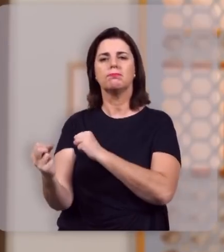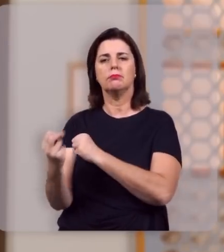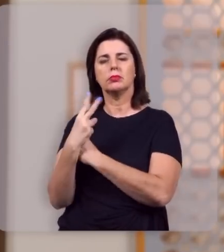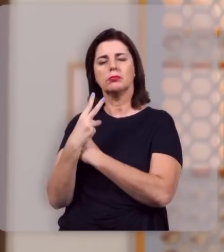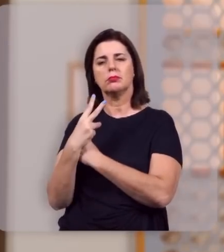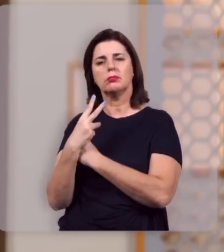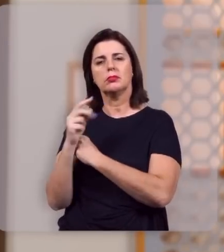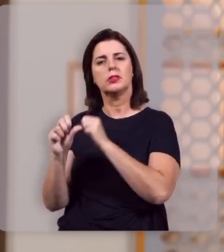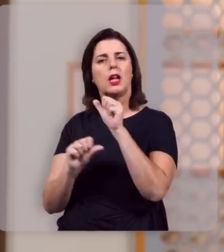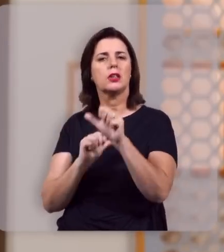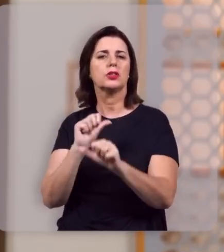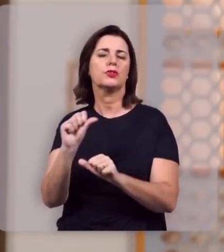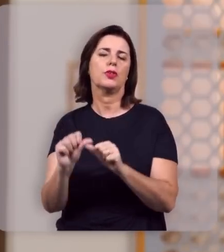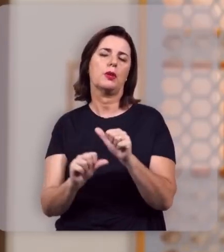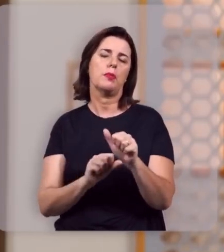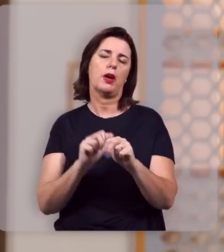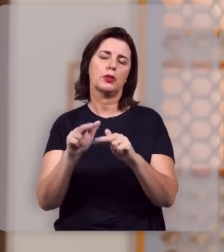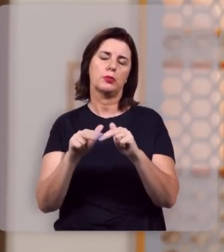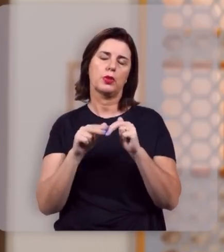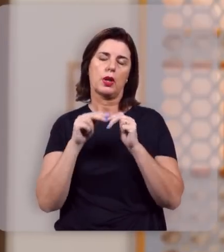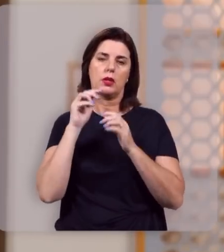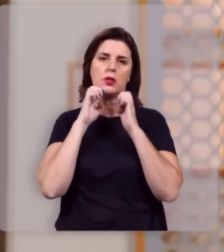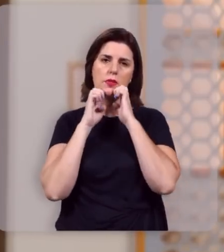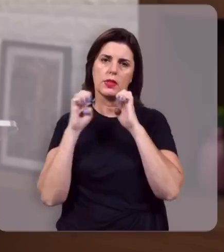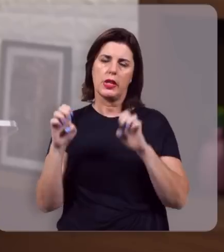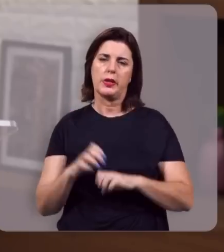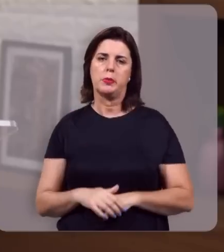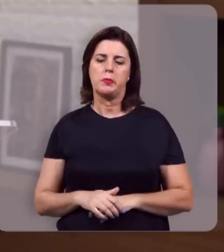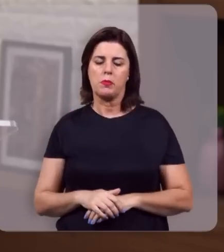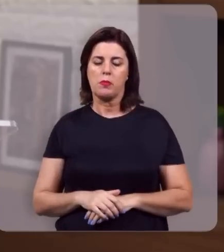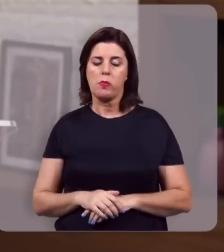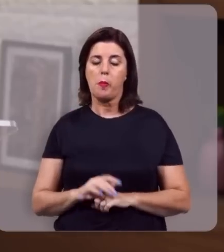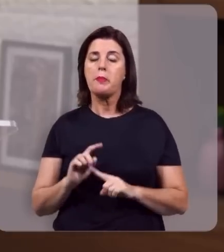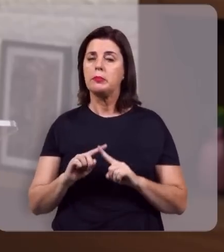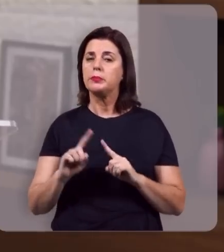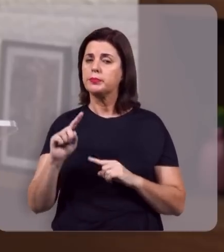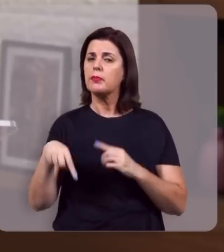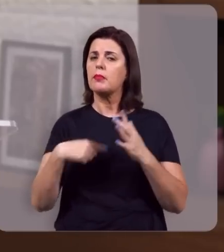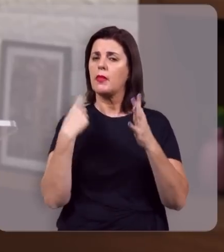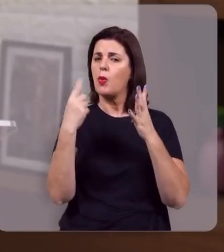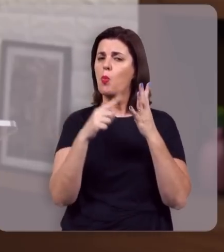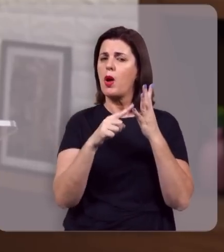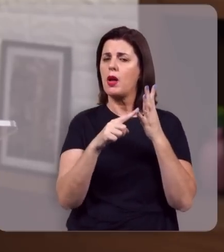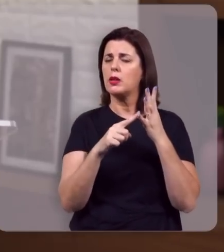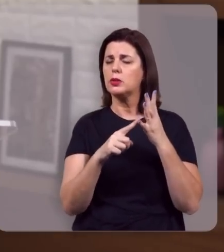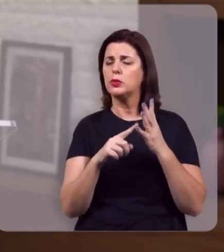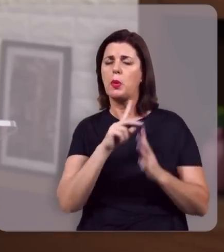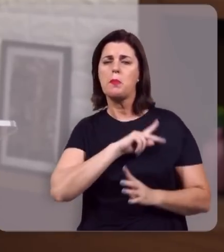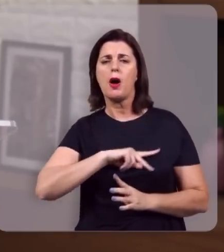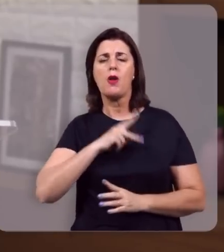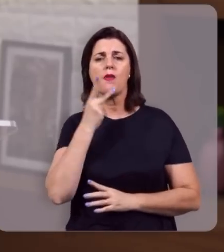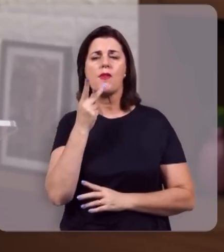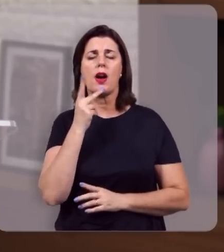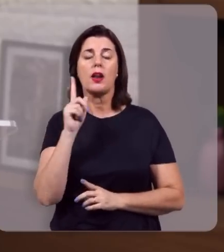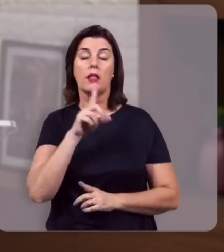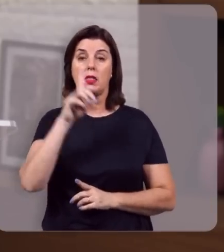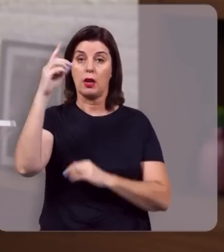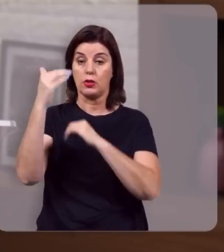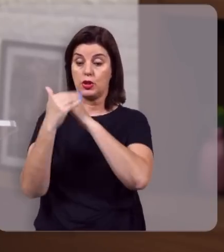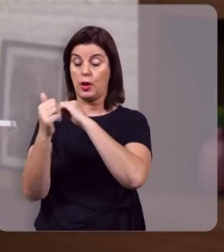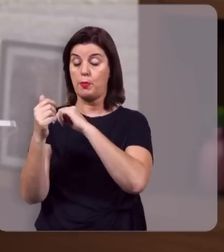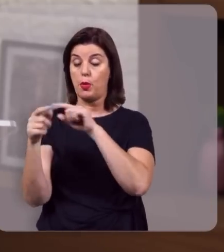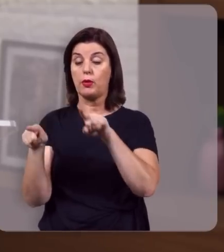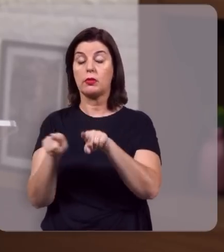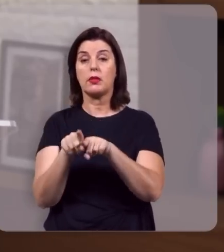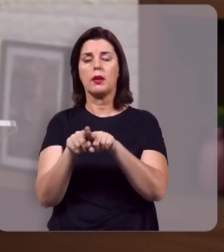alcançados e transformados pelo Evangelho. Mas ainda em quarto lugar, Paulo diz assim: e aos que Deus chamou, esses Deus